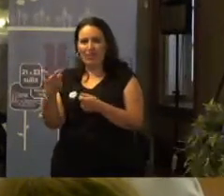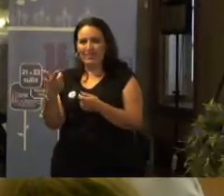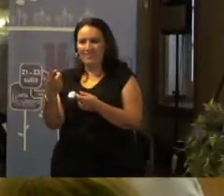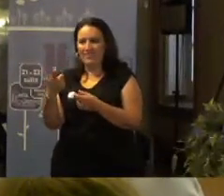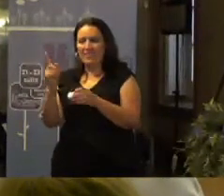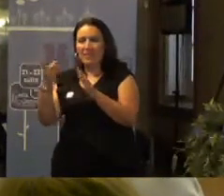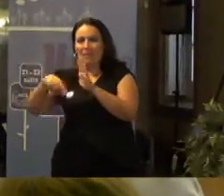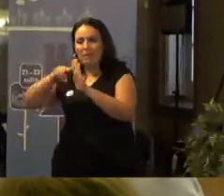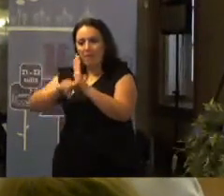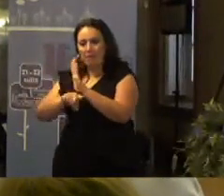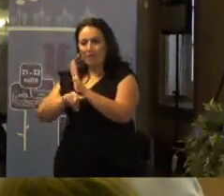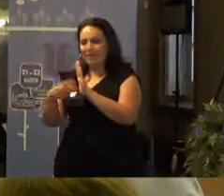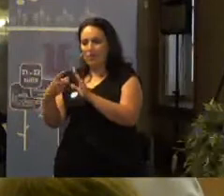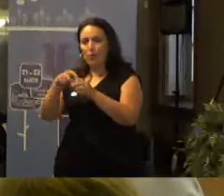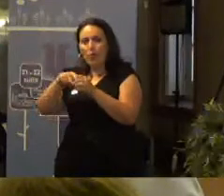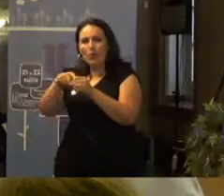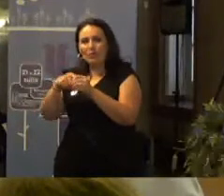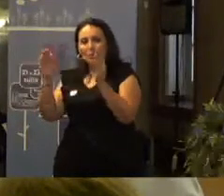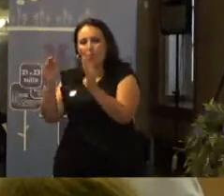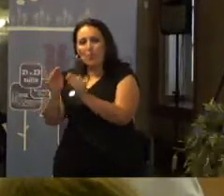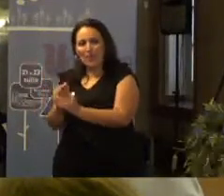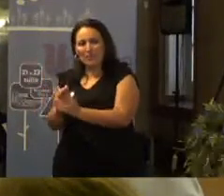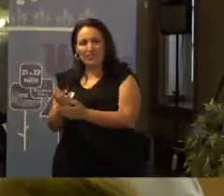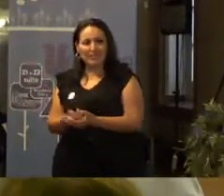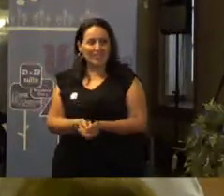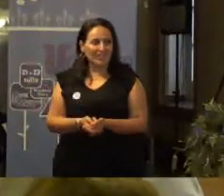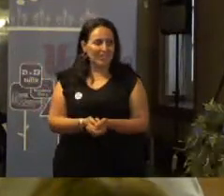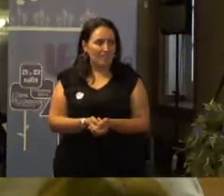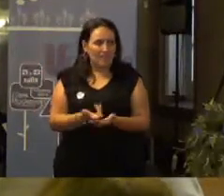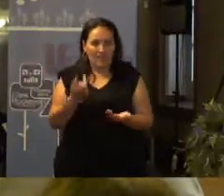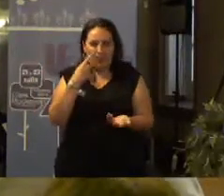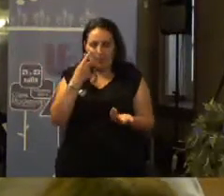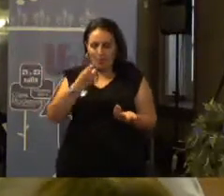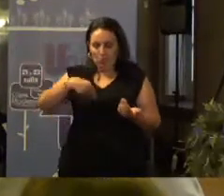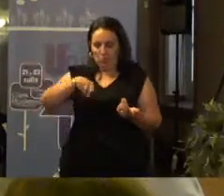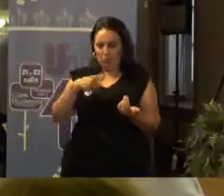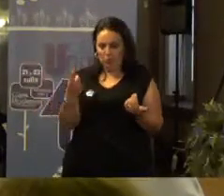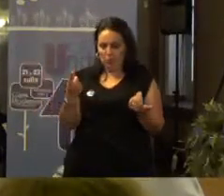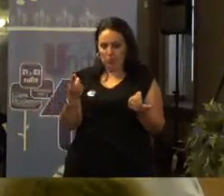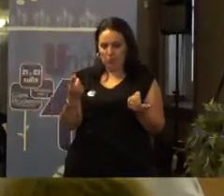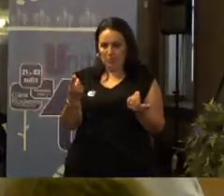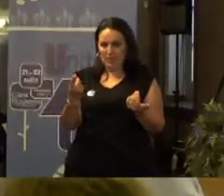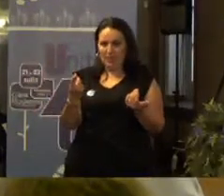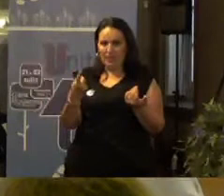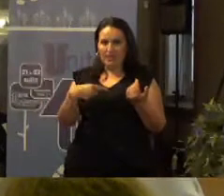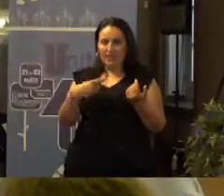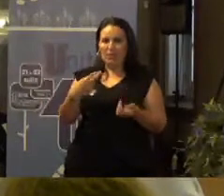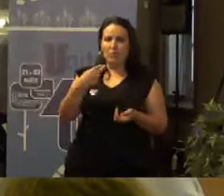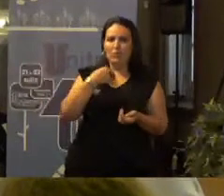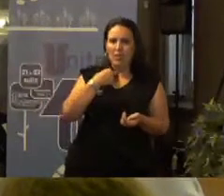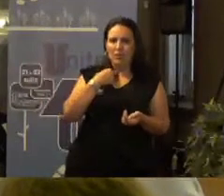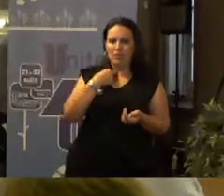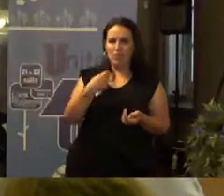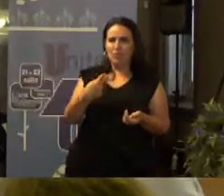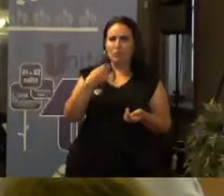Eu fiquei a olhar e a perguntar, mas eu sou o quê? Nós, a partir do momento em que somos deputados, deixamos de ser